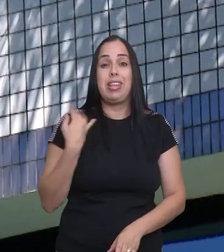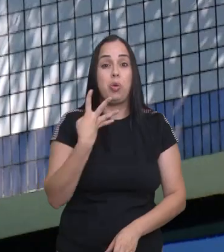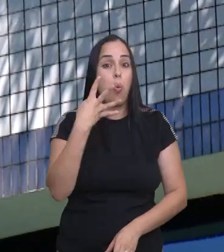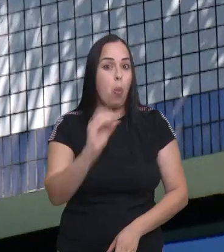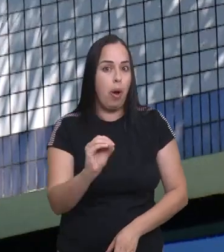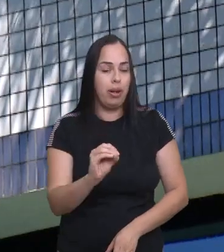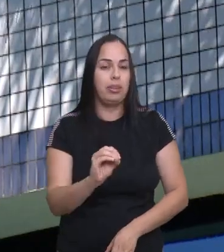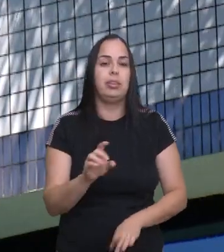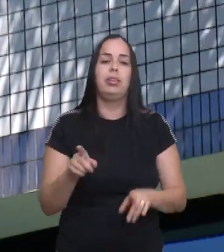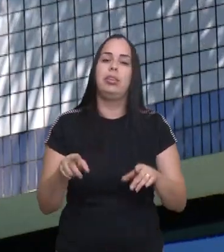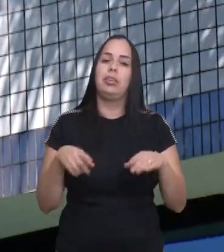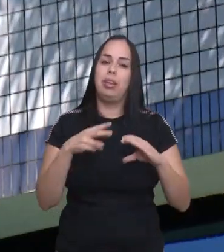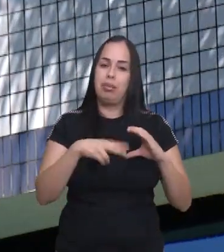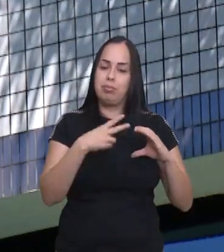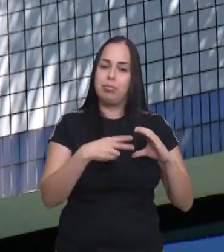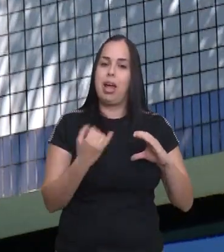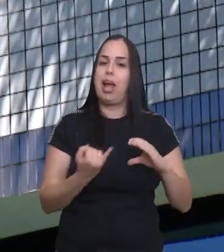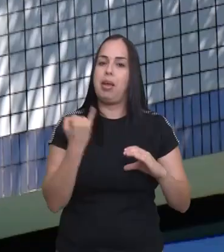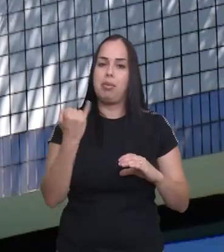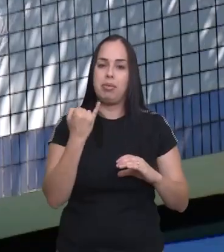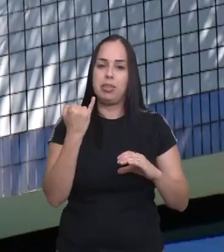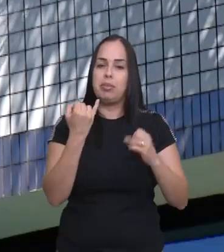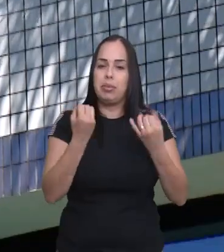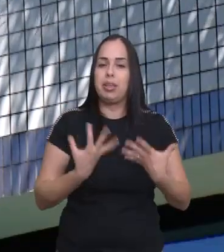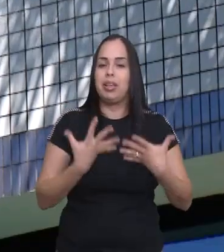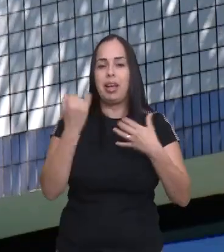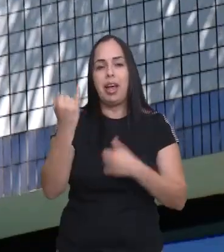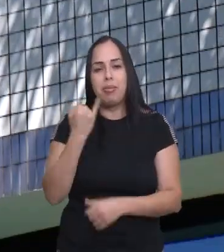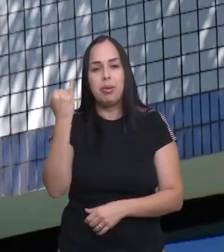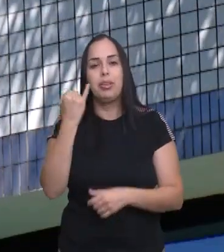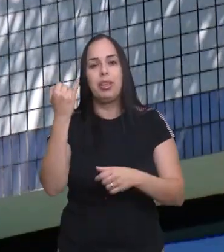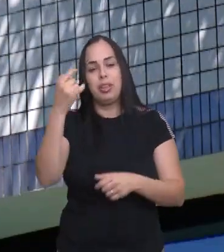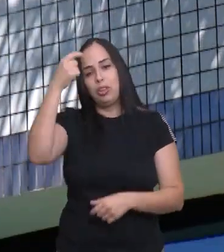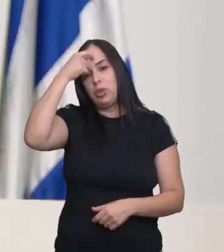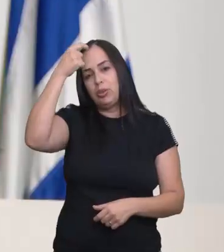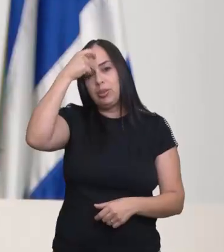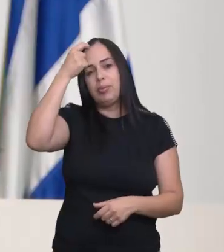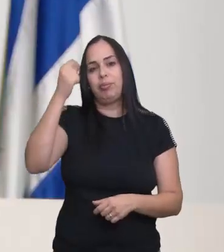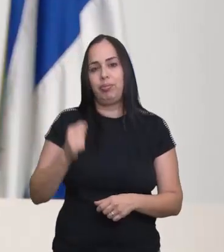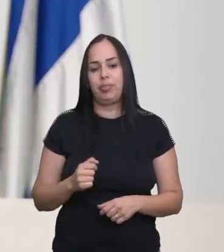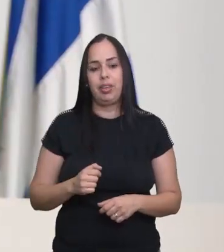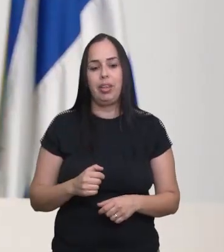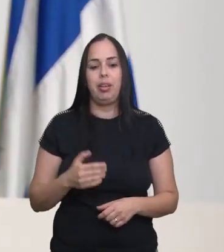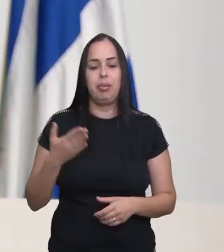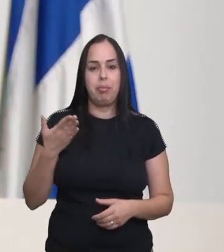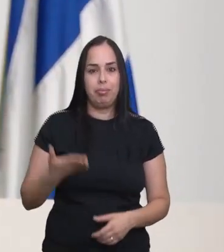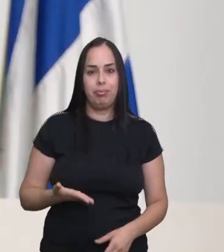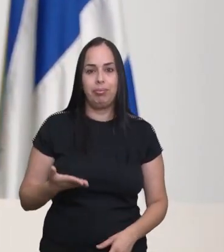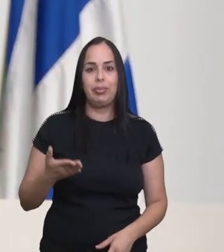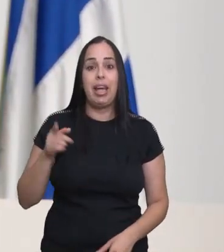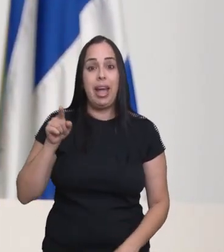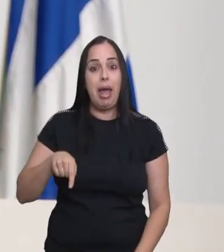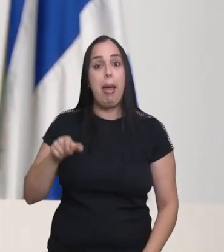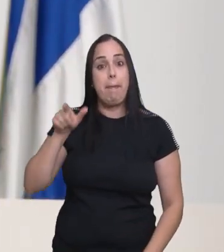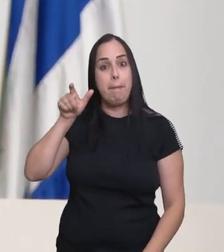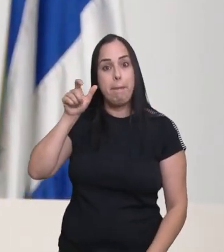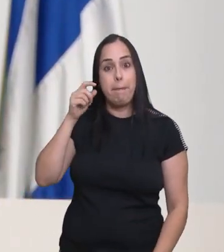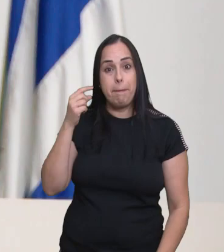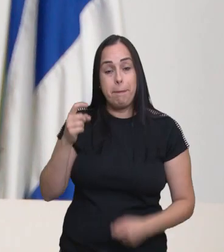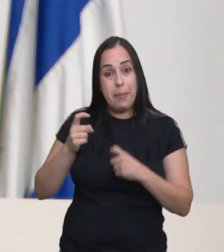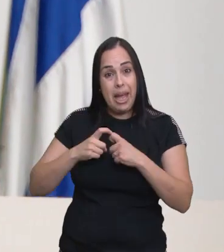jovens. Segundo a Câmara, a campanha tem um importante papel de conscientização. Para o vereador Dr. José Cláudio, que é